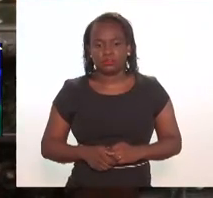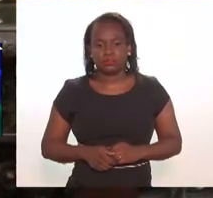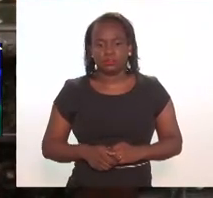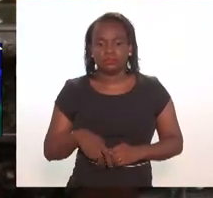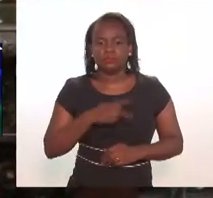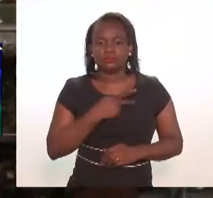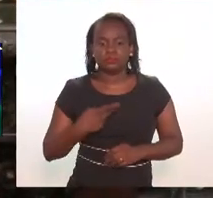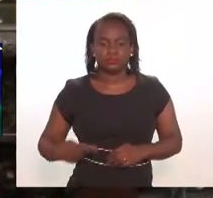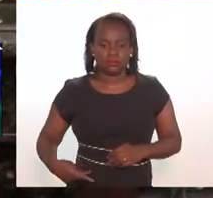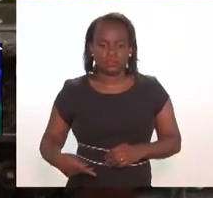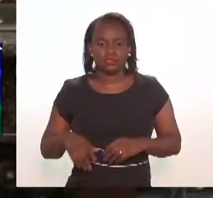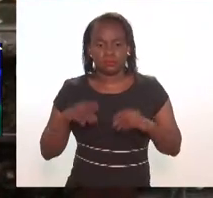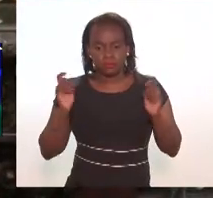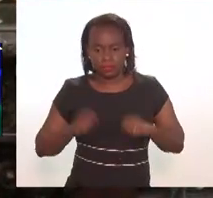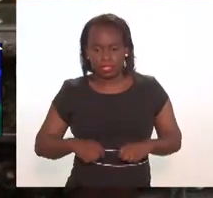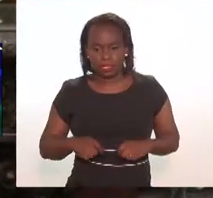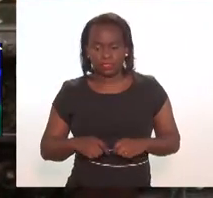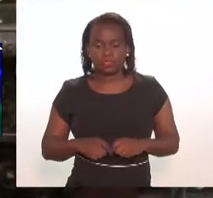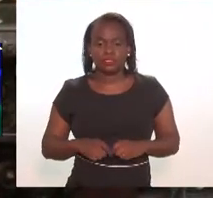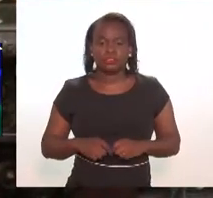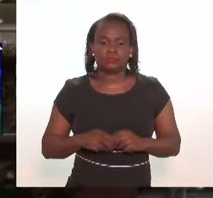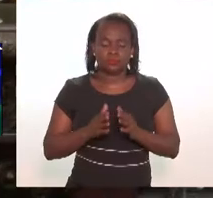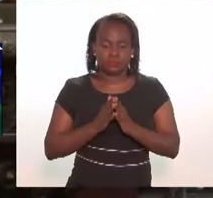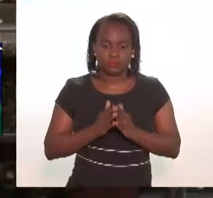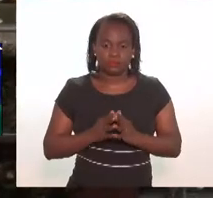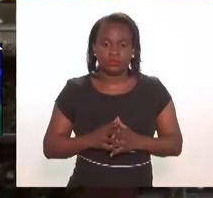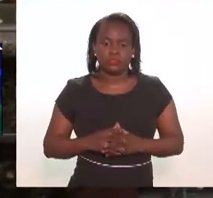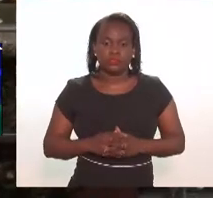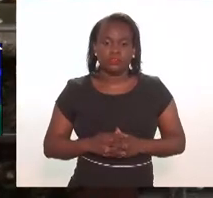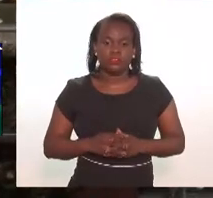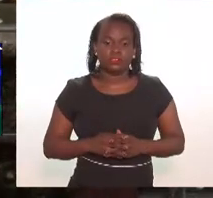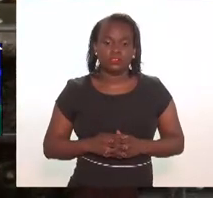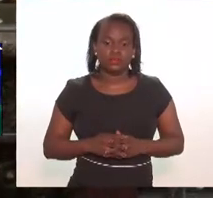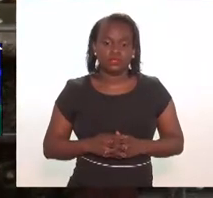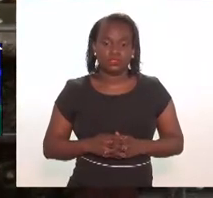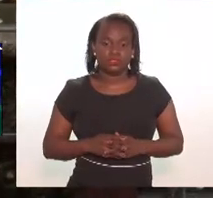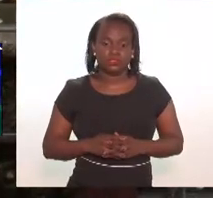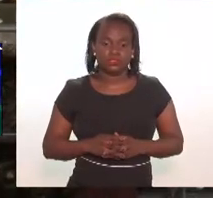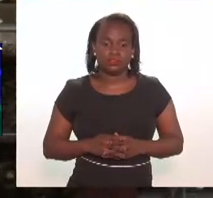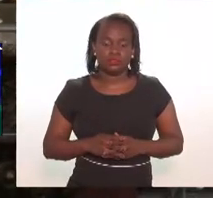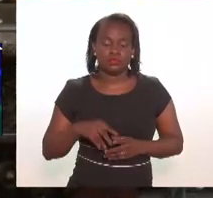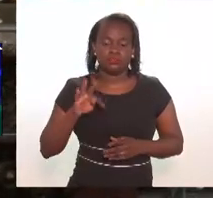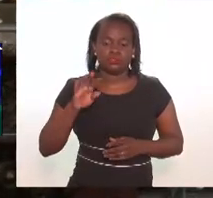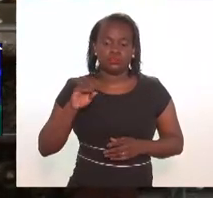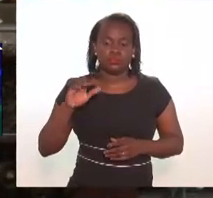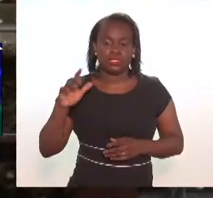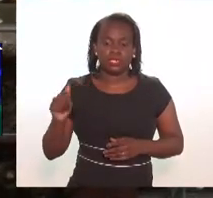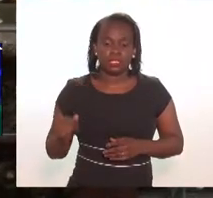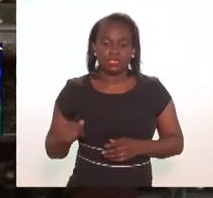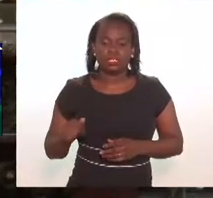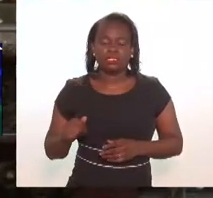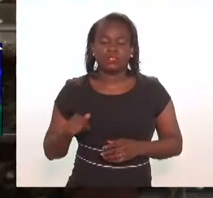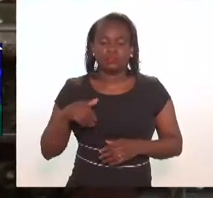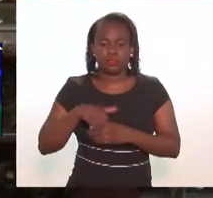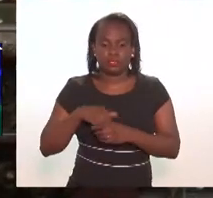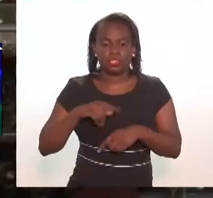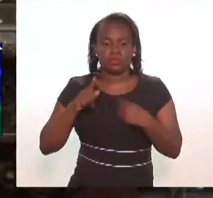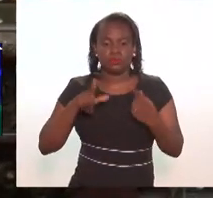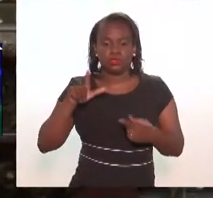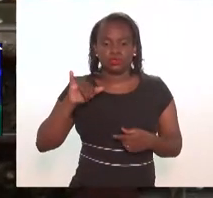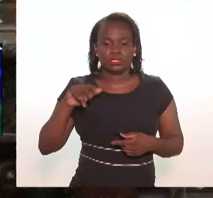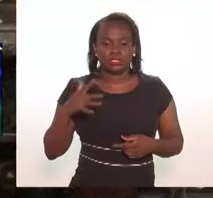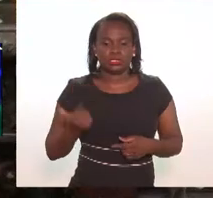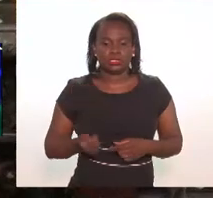Presidente. Quando for possível, por gentileza. Declaração de voto, deputado Tutuca, em seguida, deputada Lucinha.